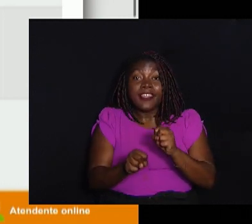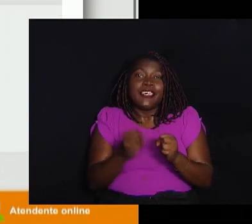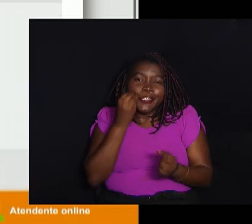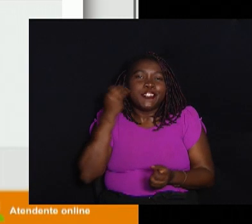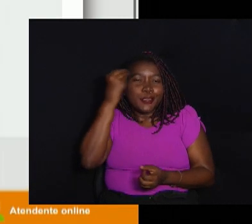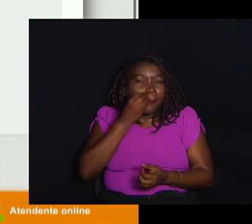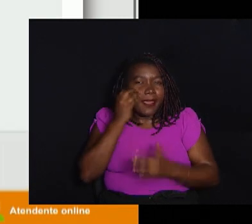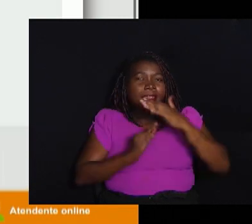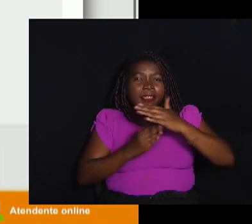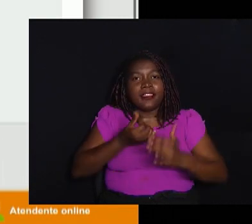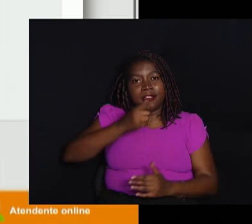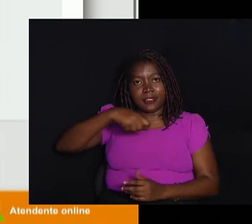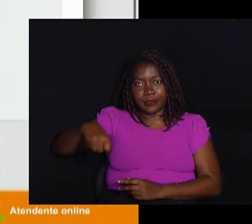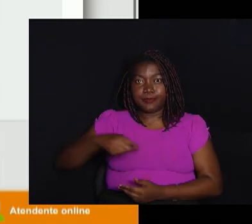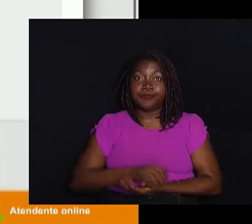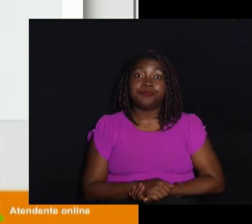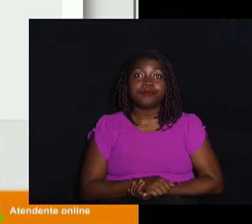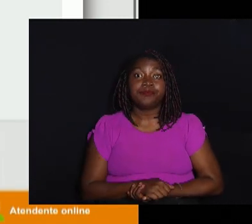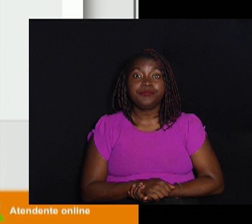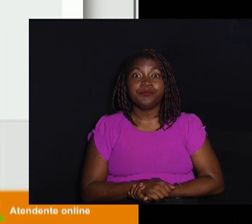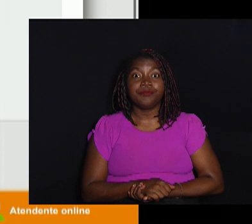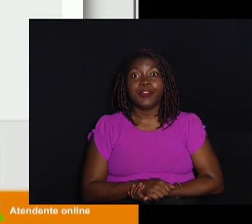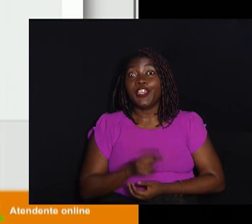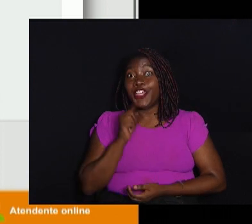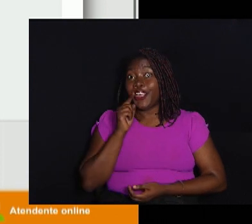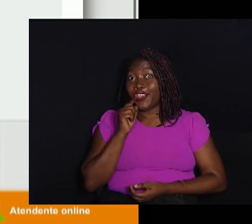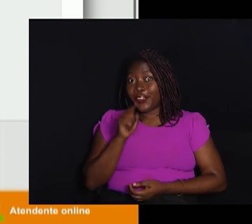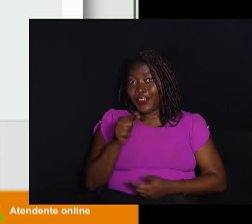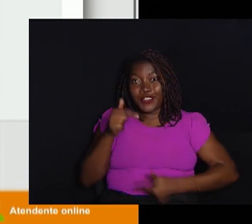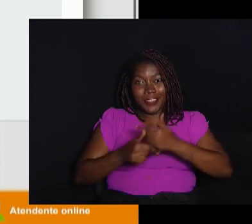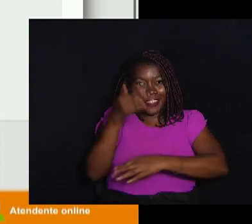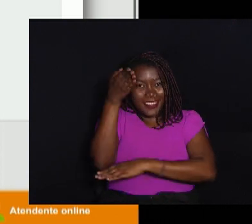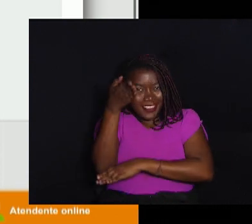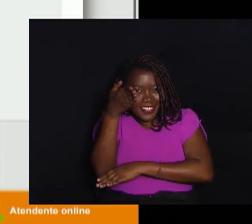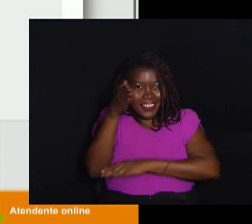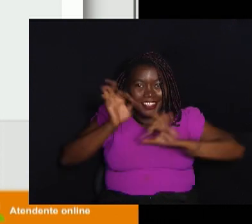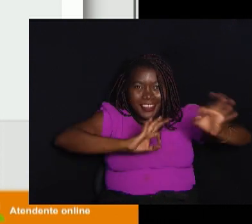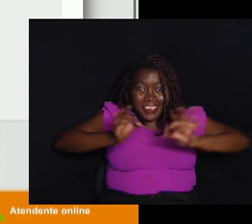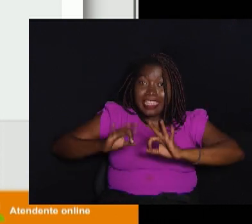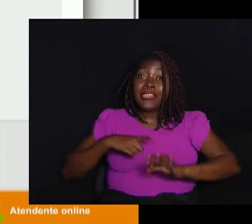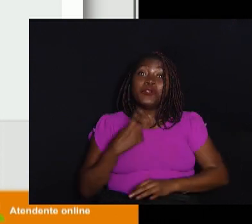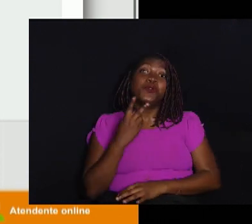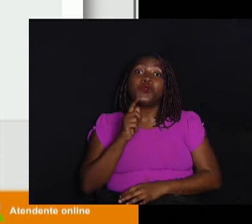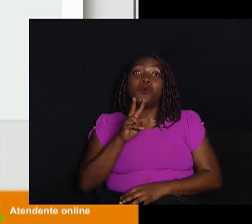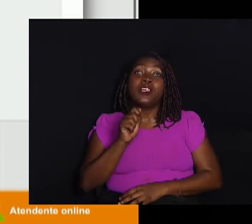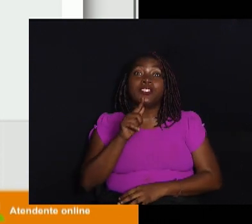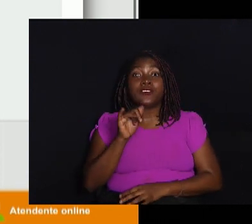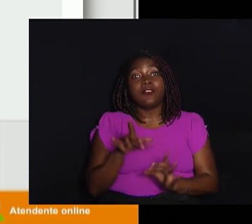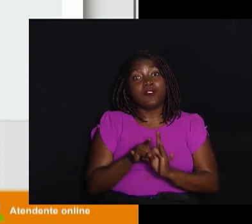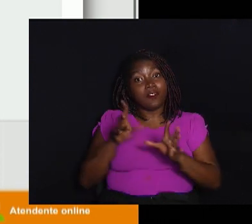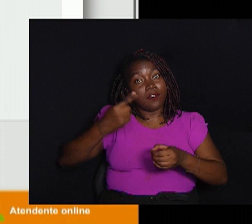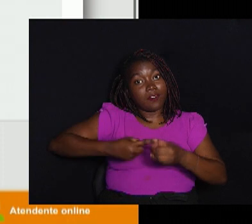experiência de 6 meses. Você que é camareira de hotel, tem 2 vagas disponíveis aqui para a cidade de Campinas. Lá